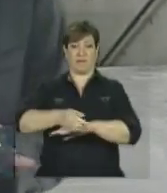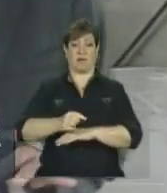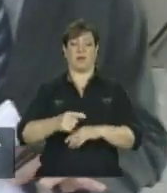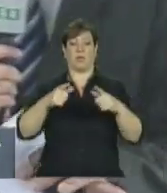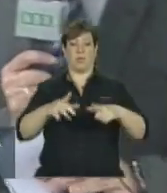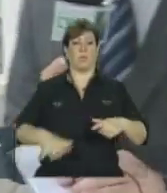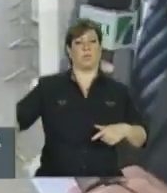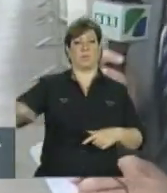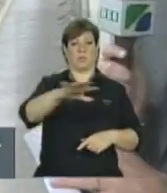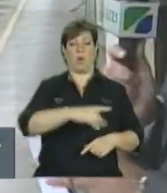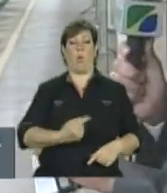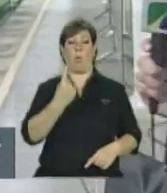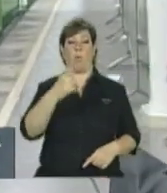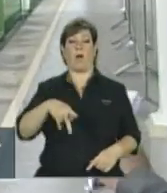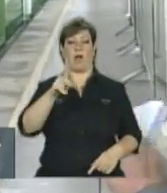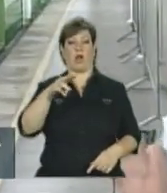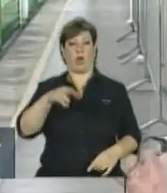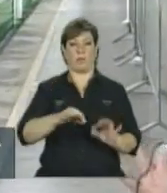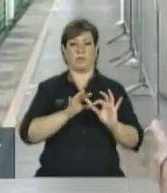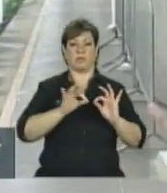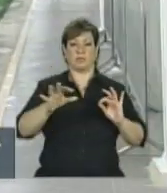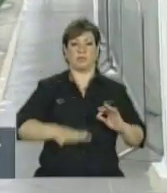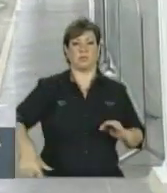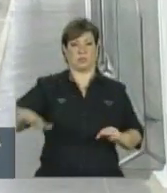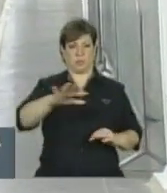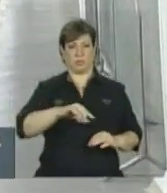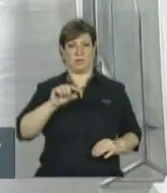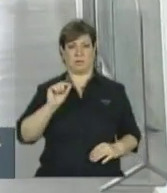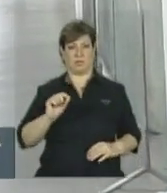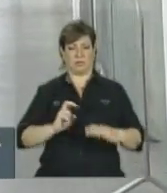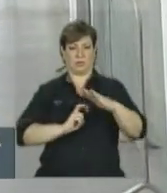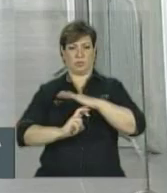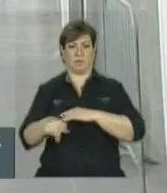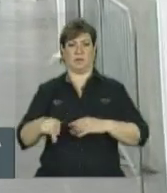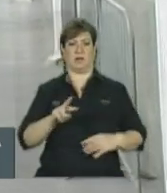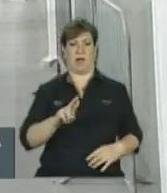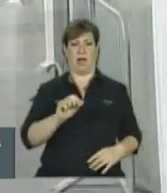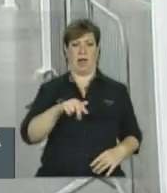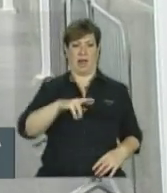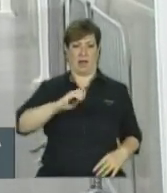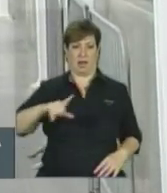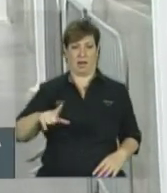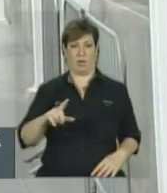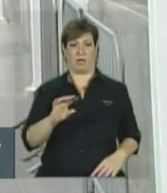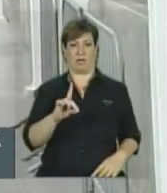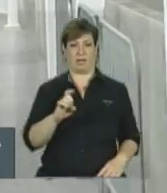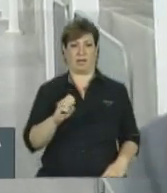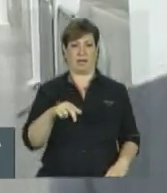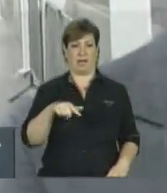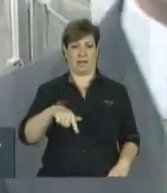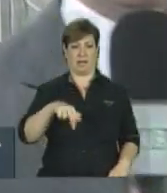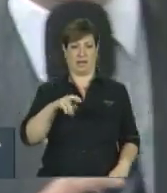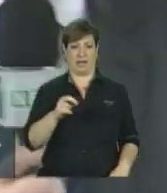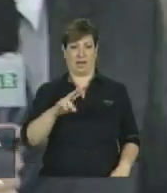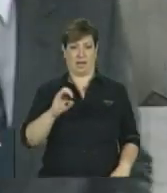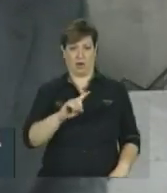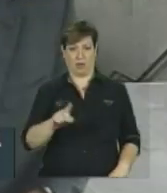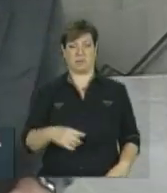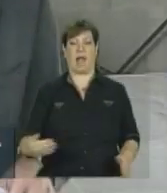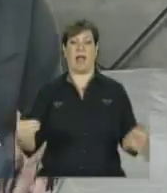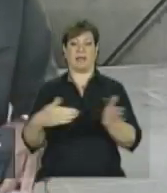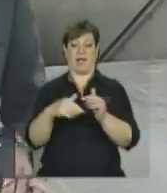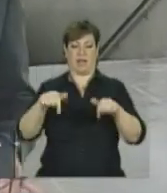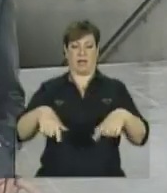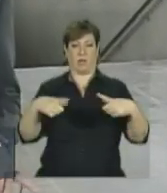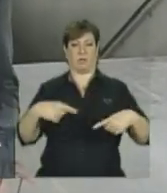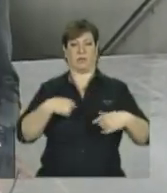todo, 1 quilômetro de extensão da estação Raquel de Queiroz até a estação Virgílio Távora, aqui onde eu estou